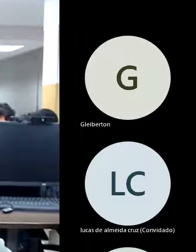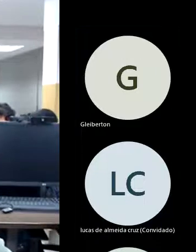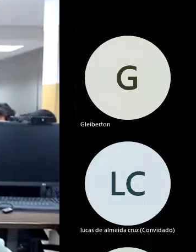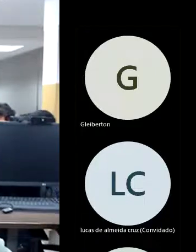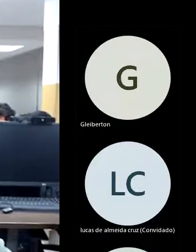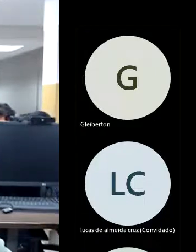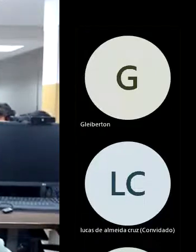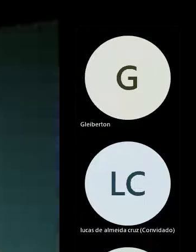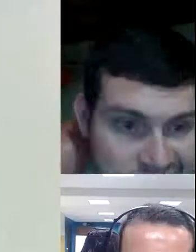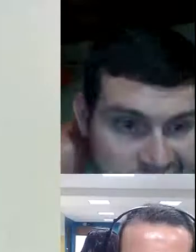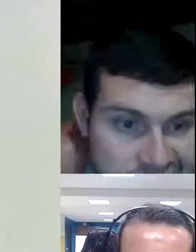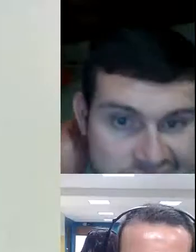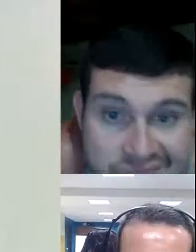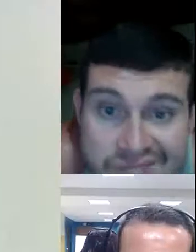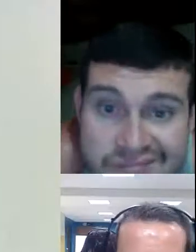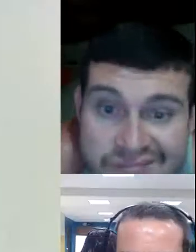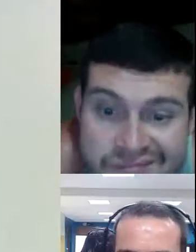para todos.